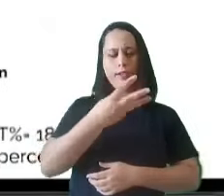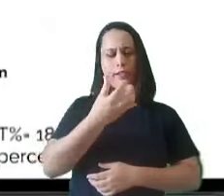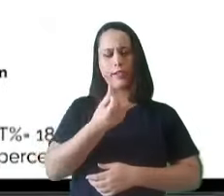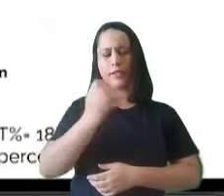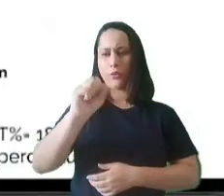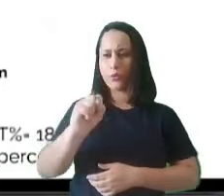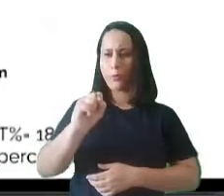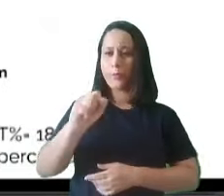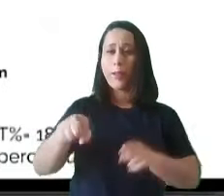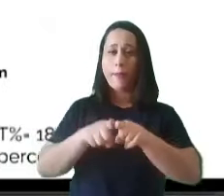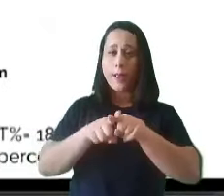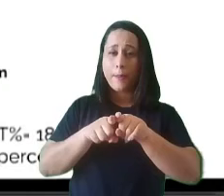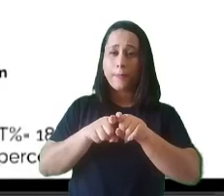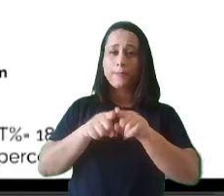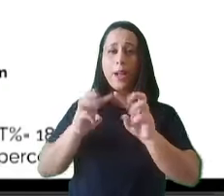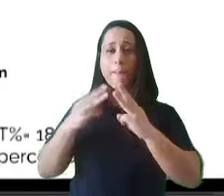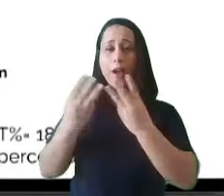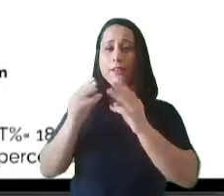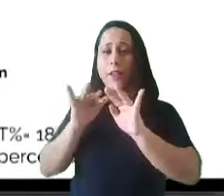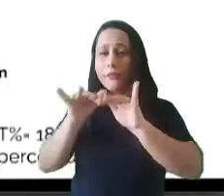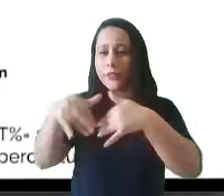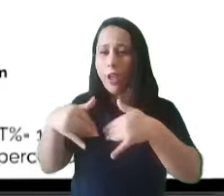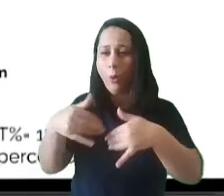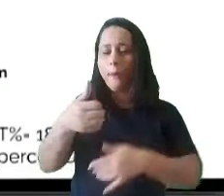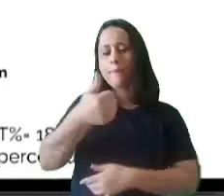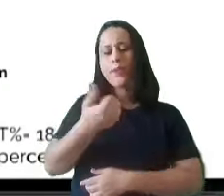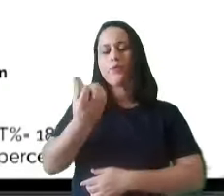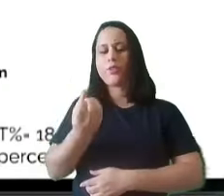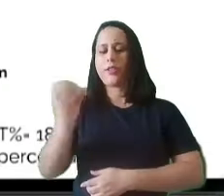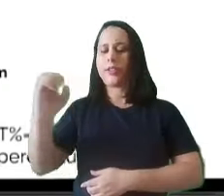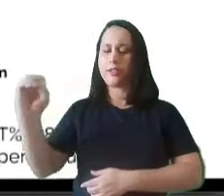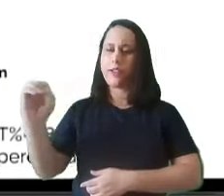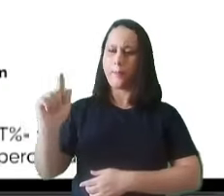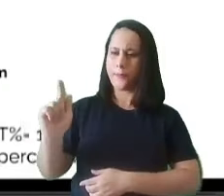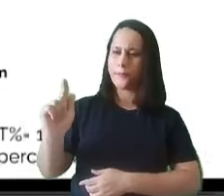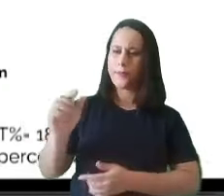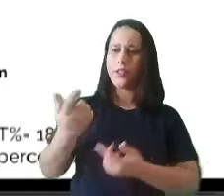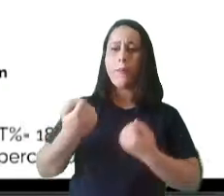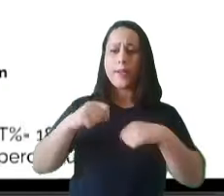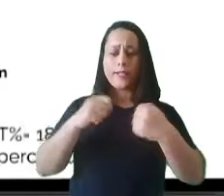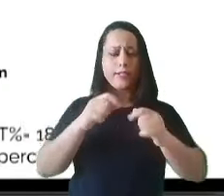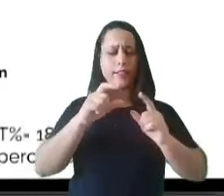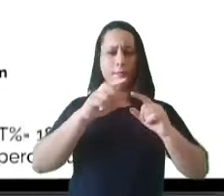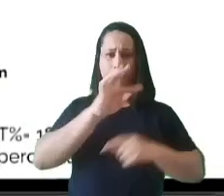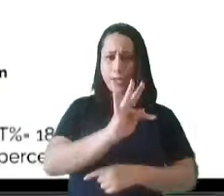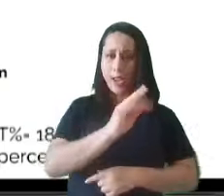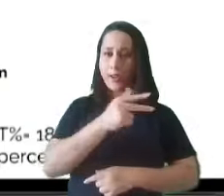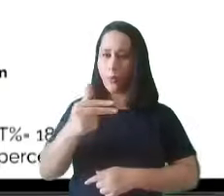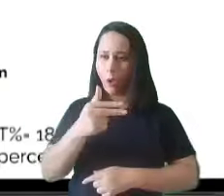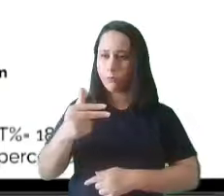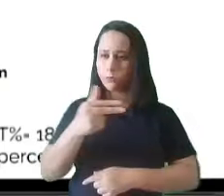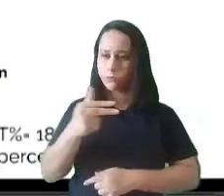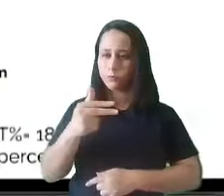Nós temos a massa inicial, 368, a massa final, 1